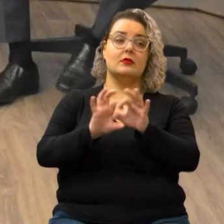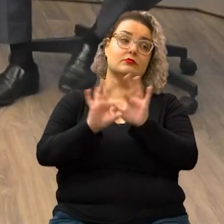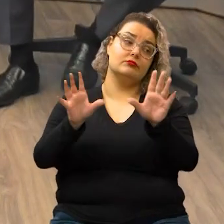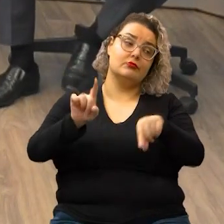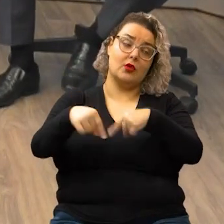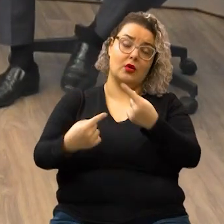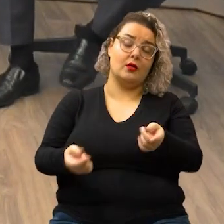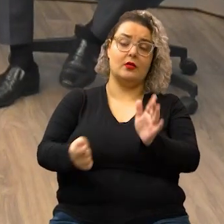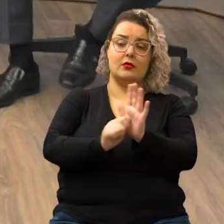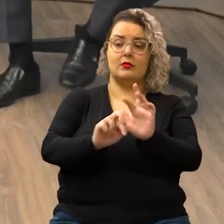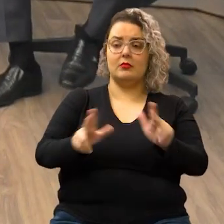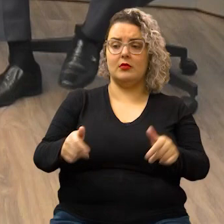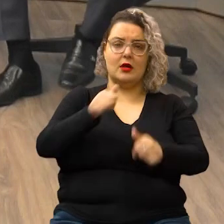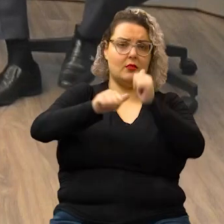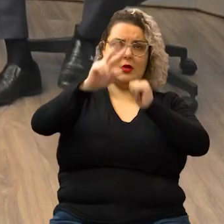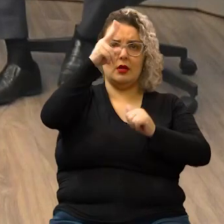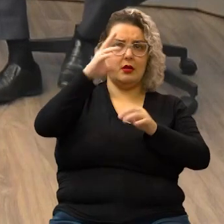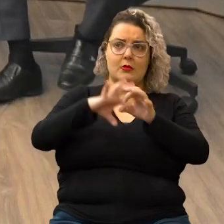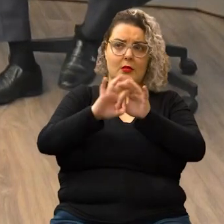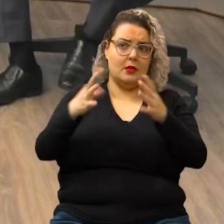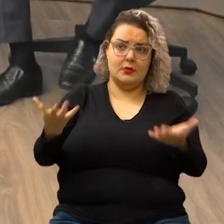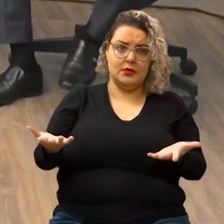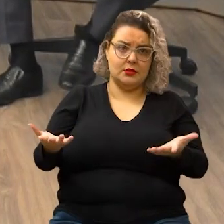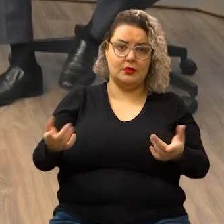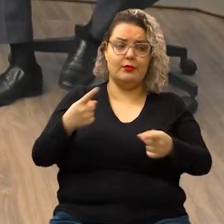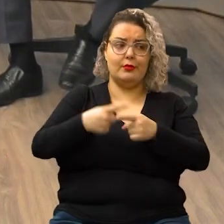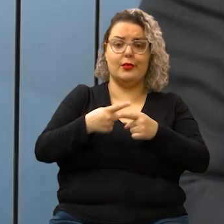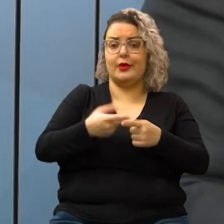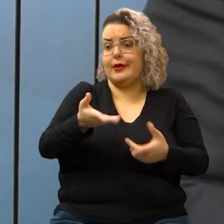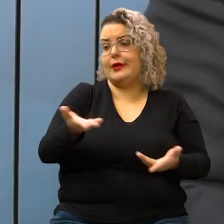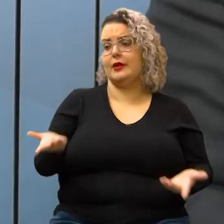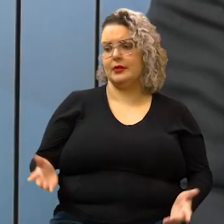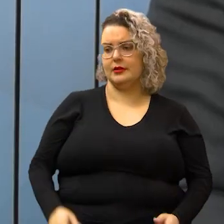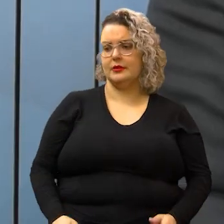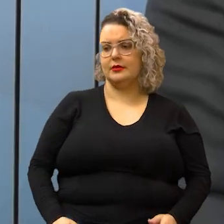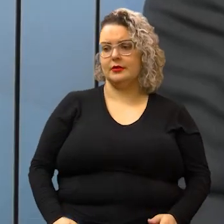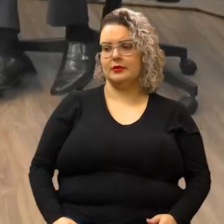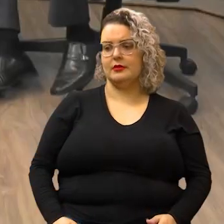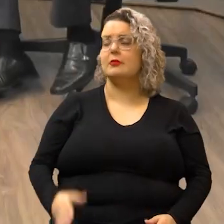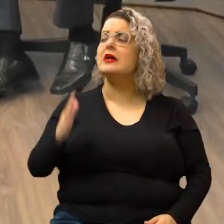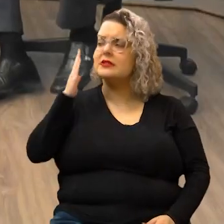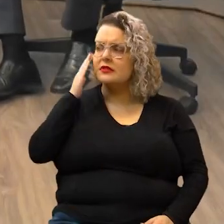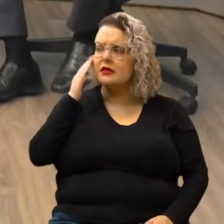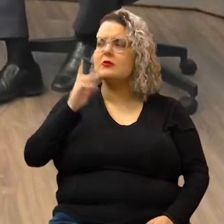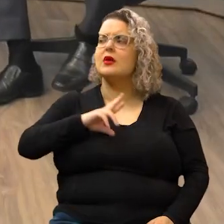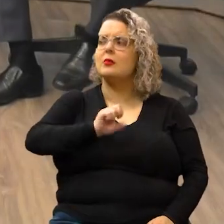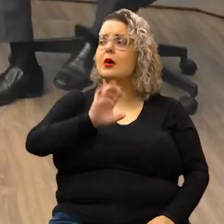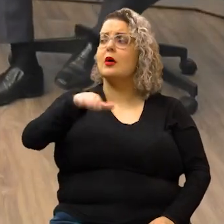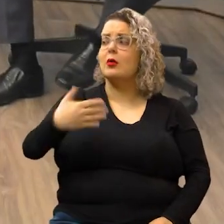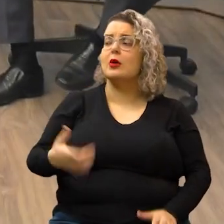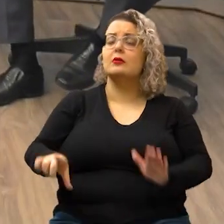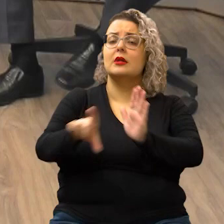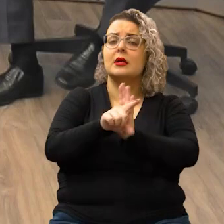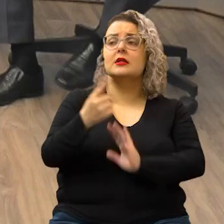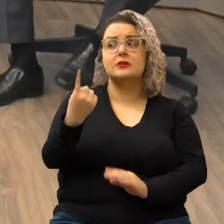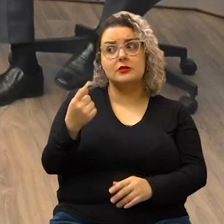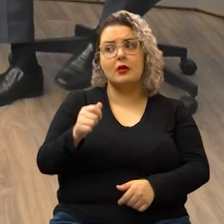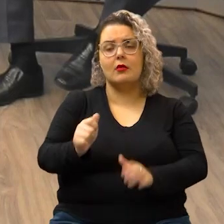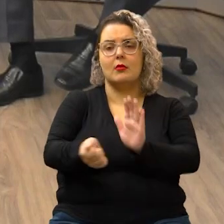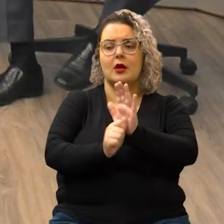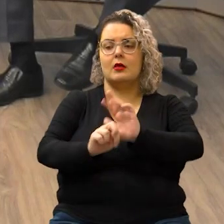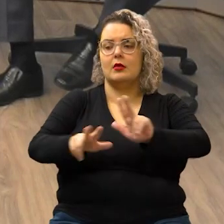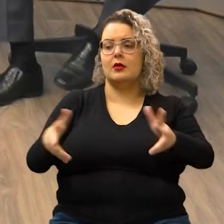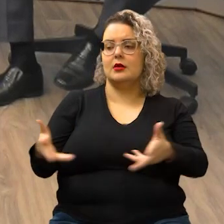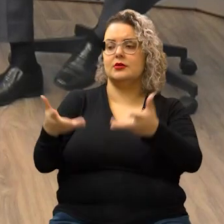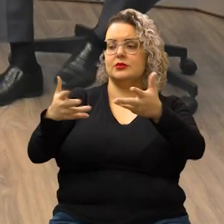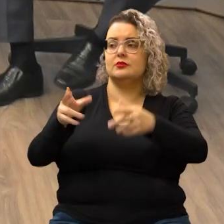Sim. Né? Mas o álcool não é droga? É permitido? Ah. Por que que esse... Mas Agora, sabia, Rossini, que quando você legaliza uma droga, você